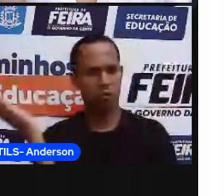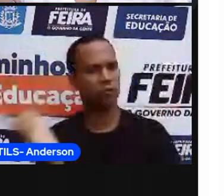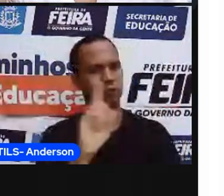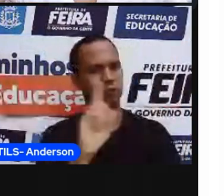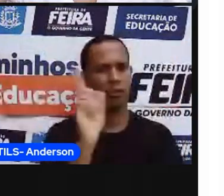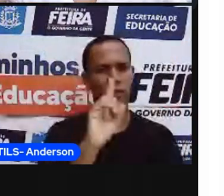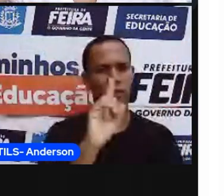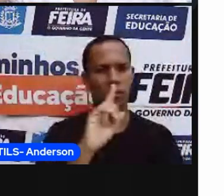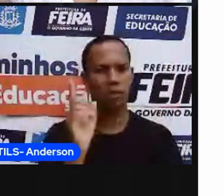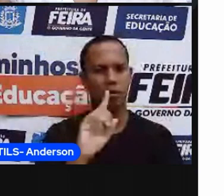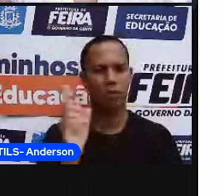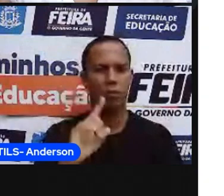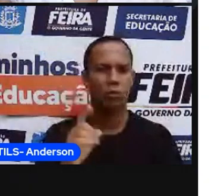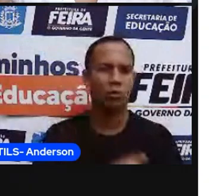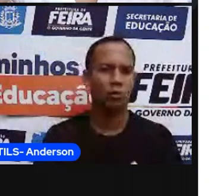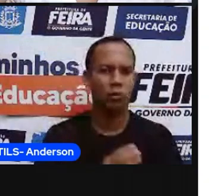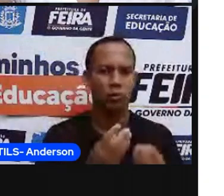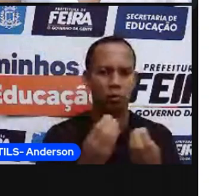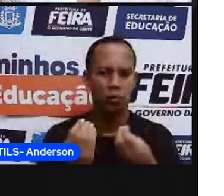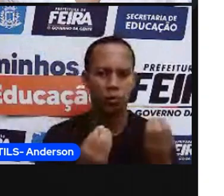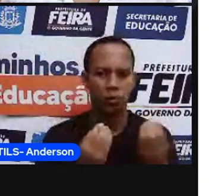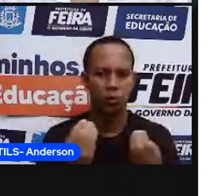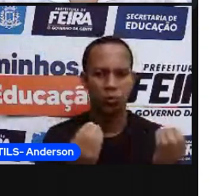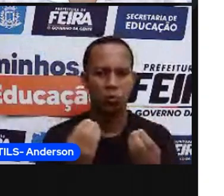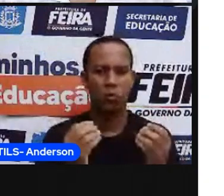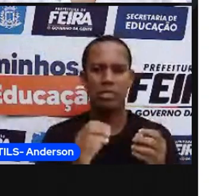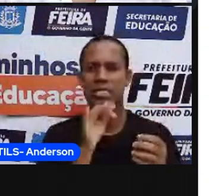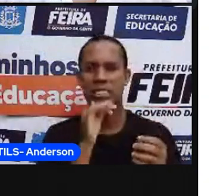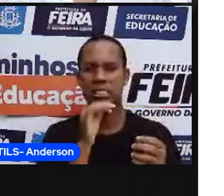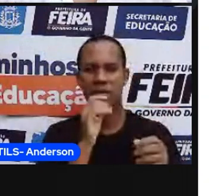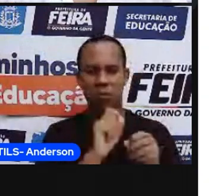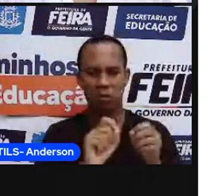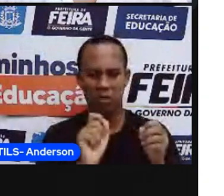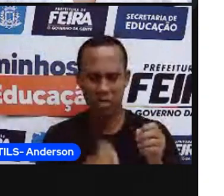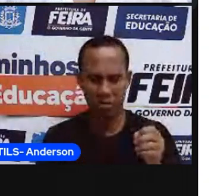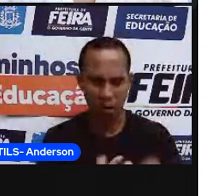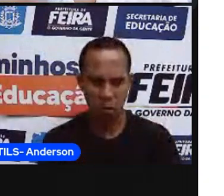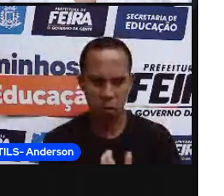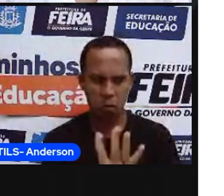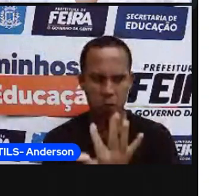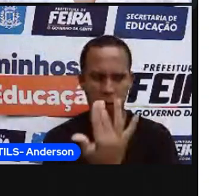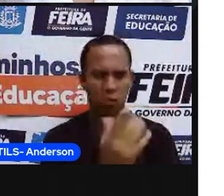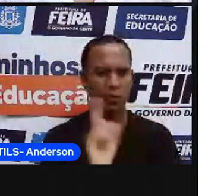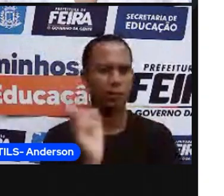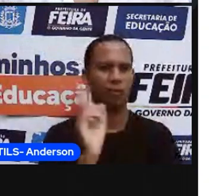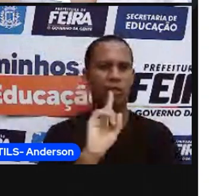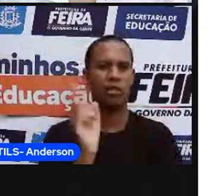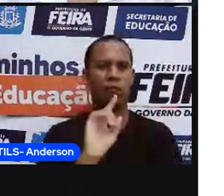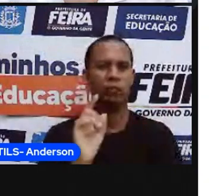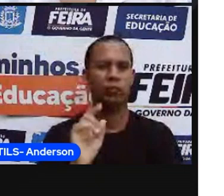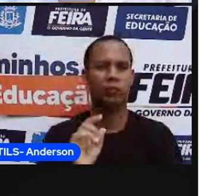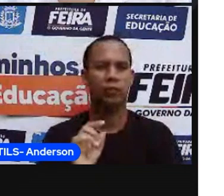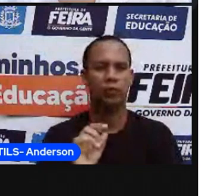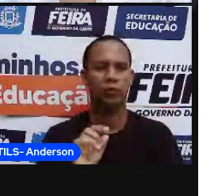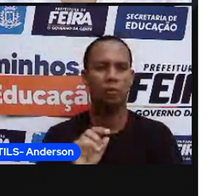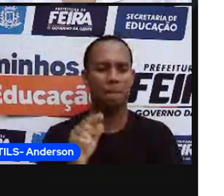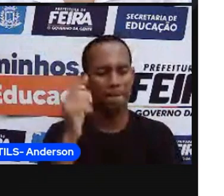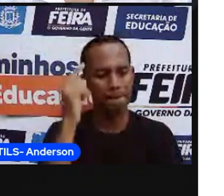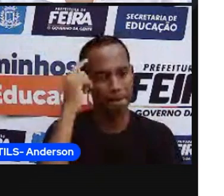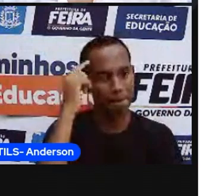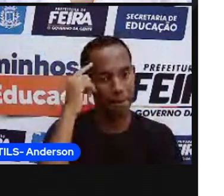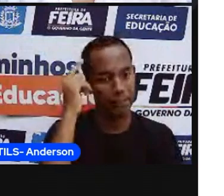você não queima sem necessidade, só para vender e ter lucros,